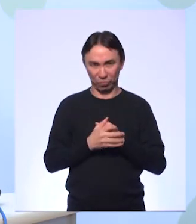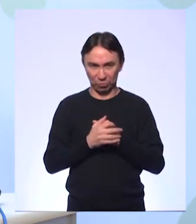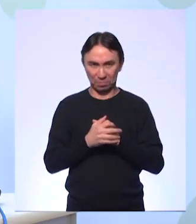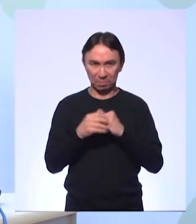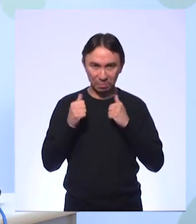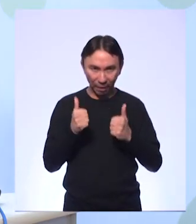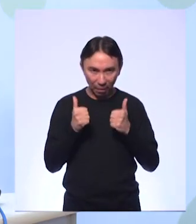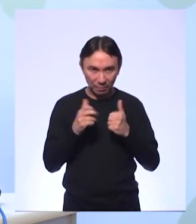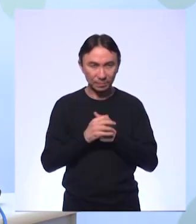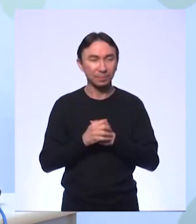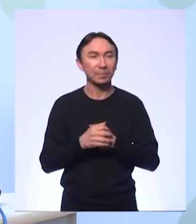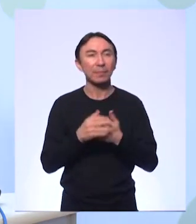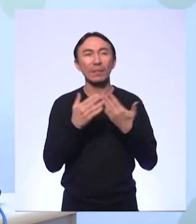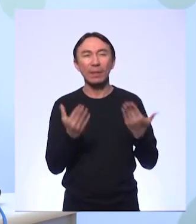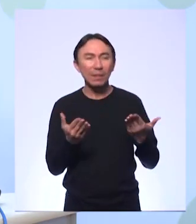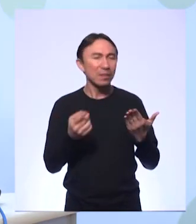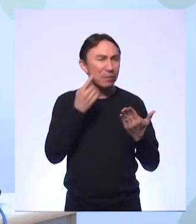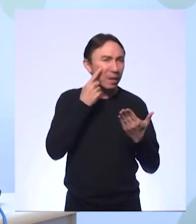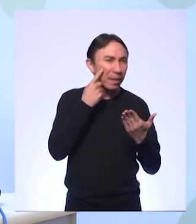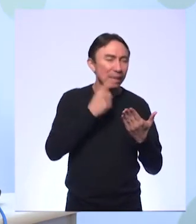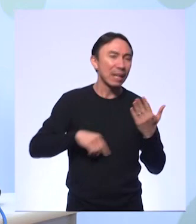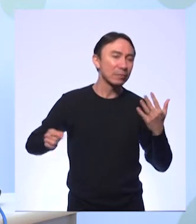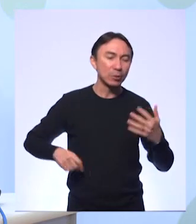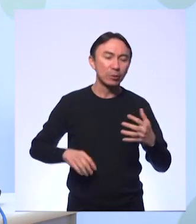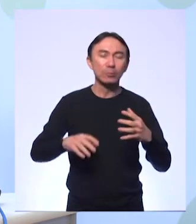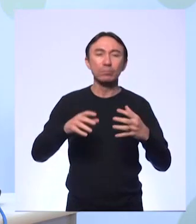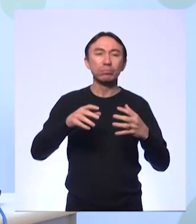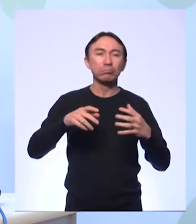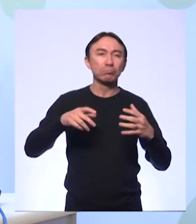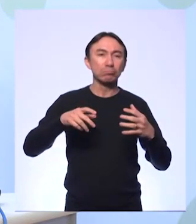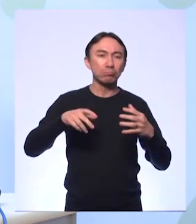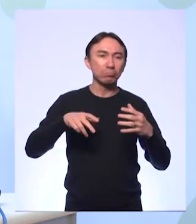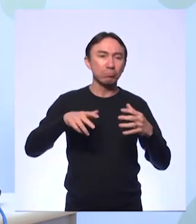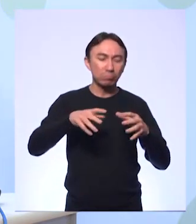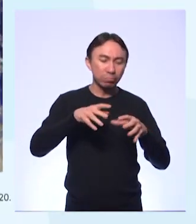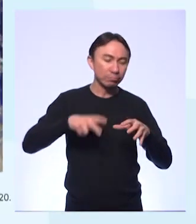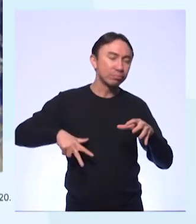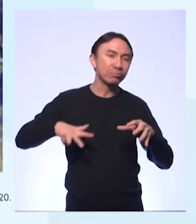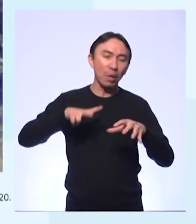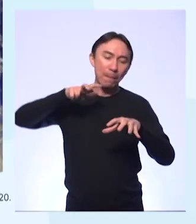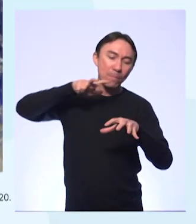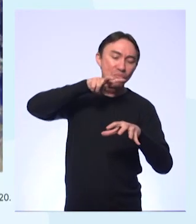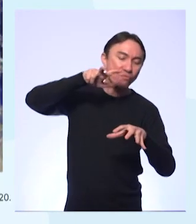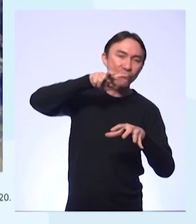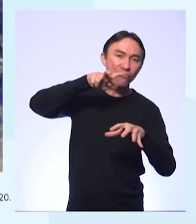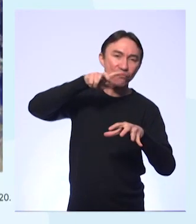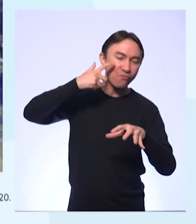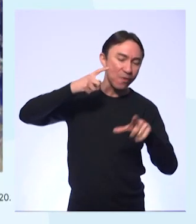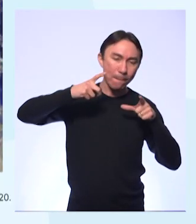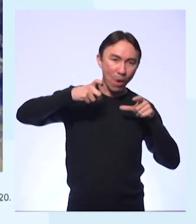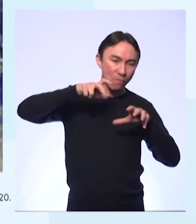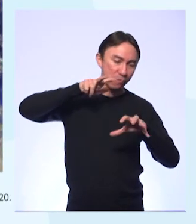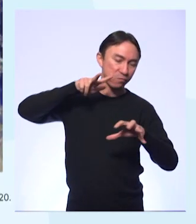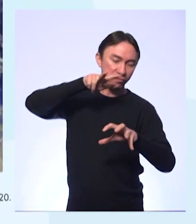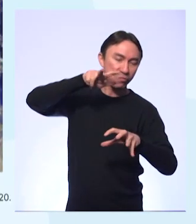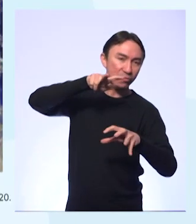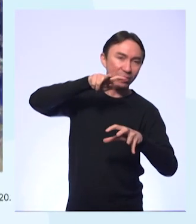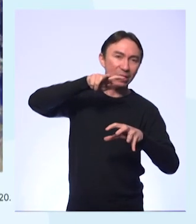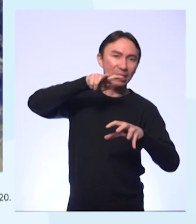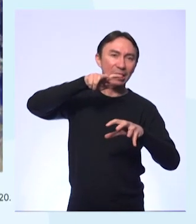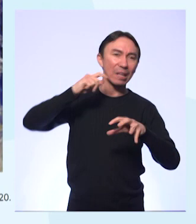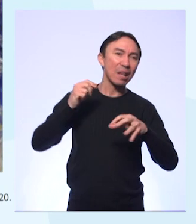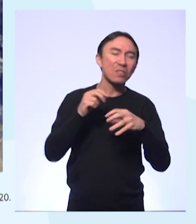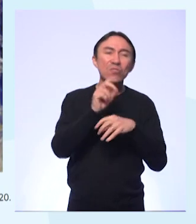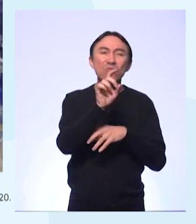de ar tropical. Tanto é que na imagem do satélite a gente viu uma pequena incidência de massas de ar aí acontecendo aí